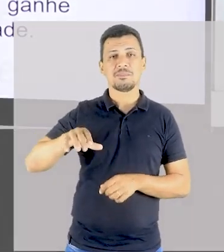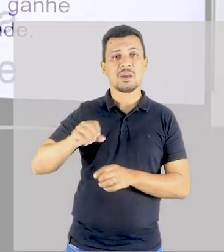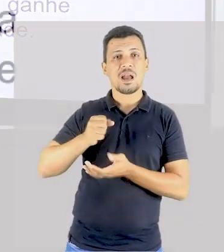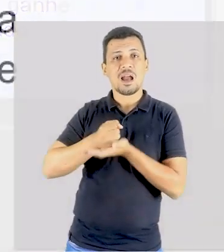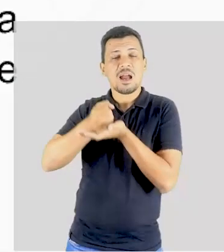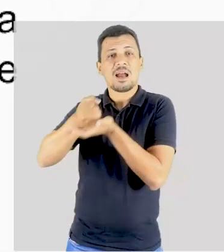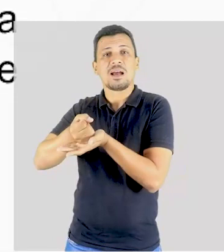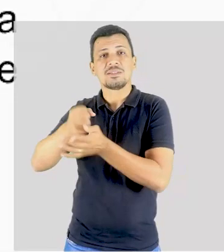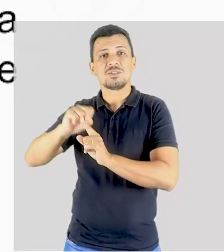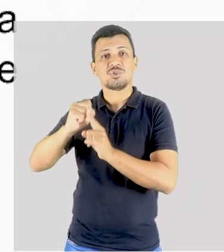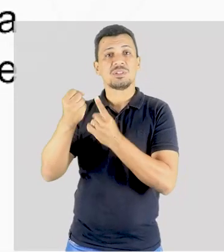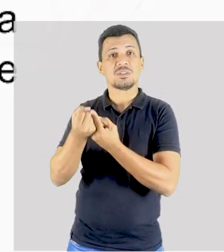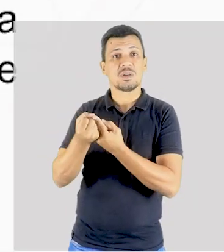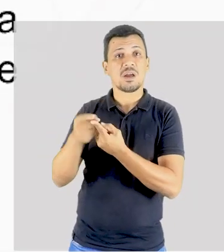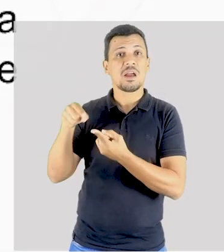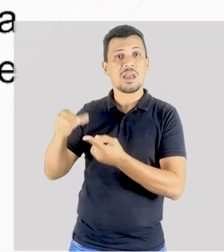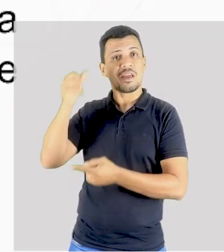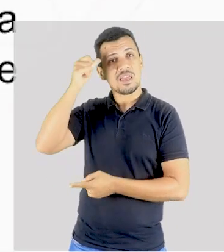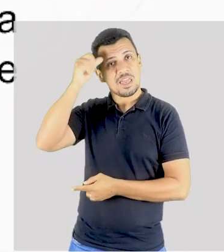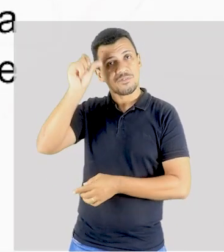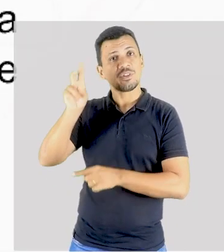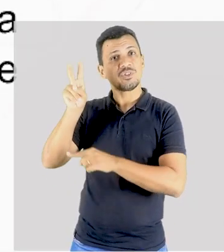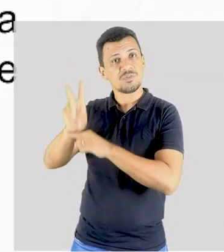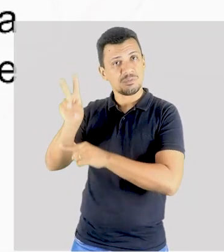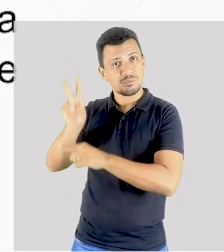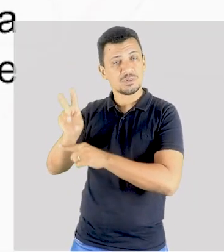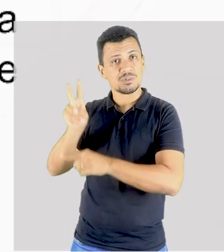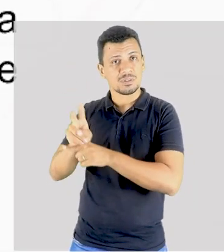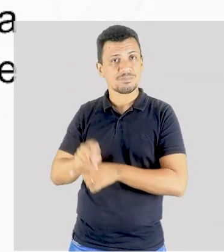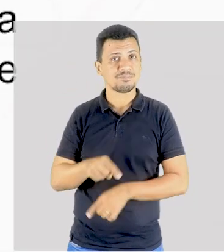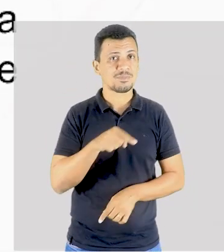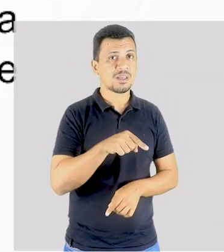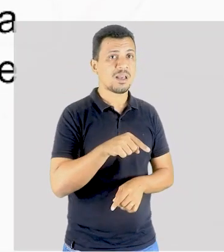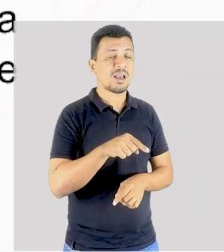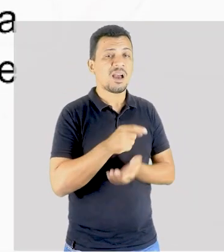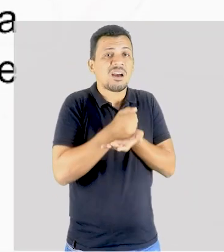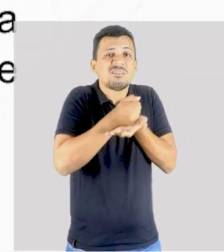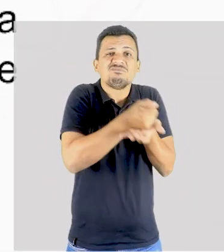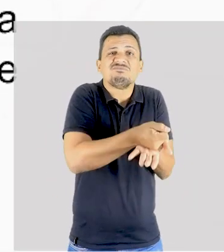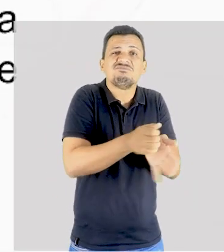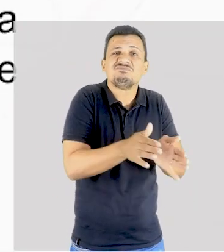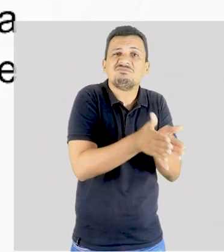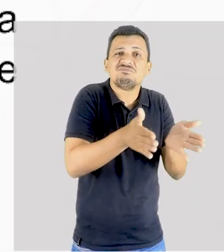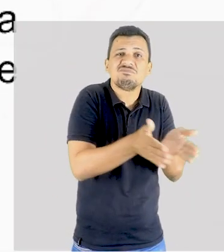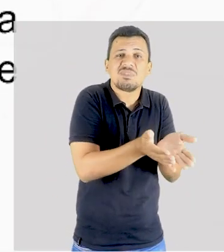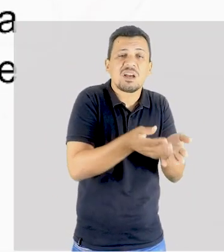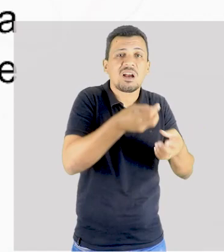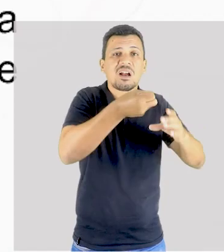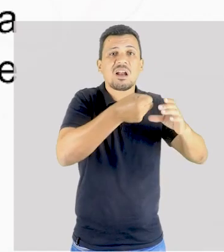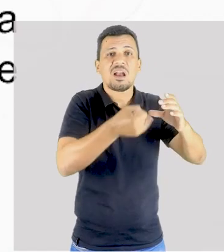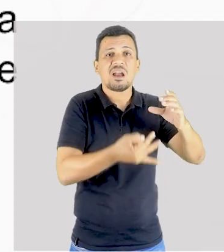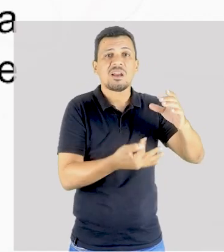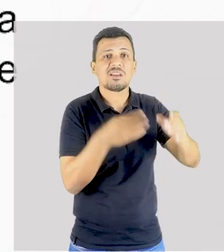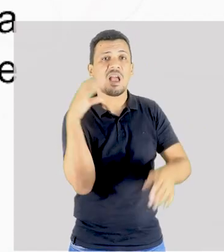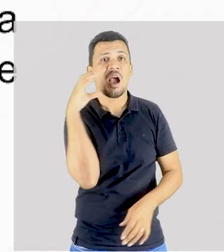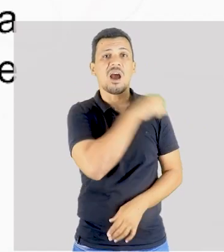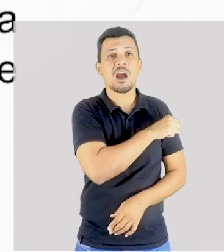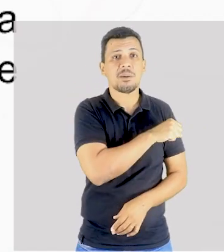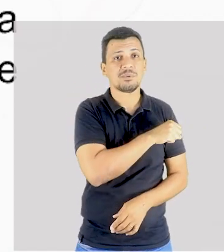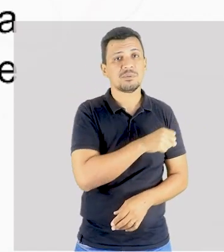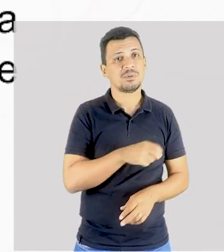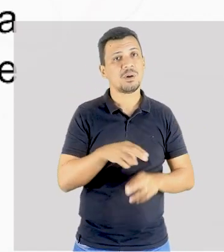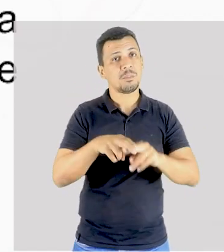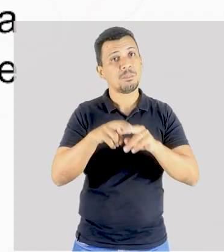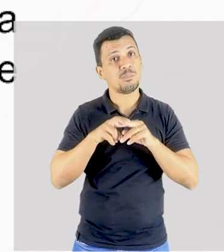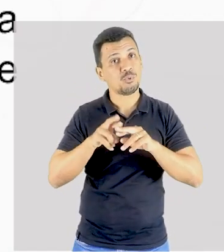possui natureza preventiva e protetiva o assistencialismo possui um caráter imediatista Então não é a mesma